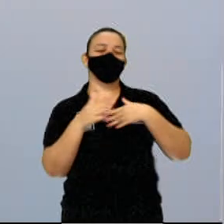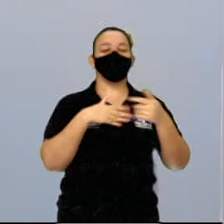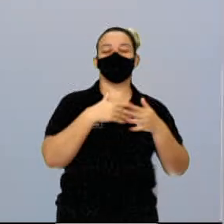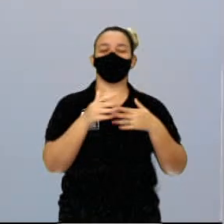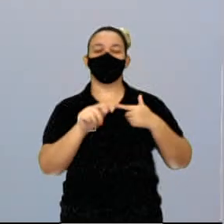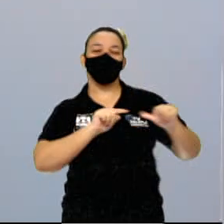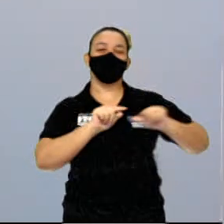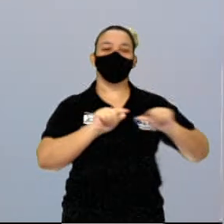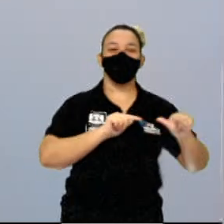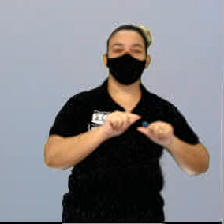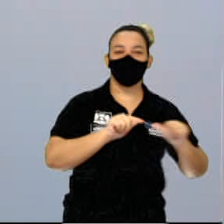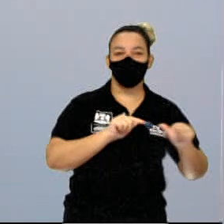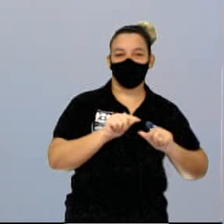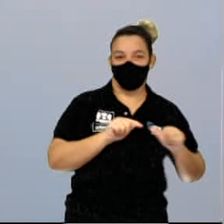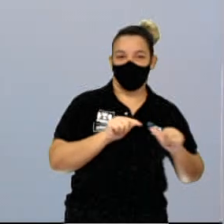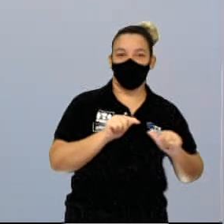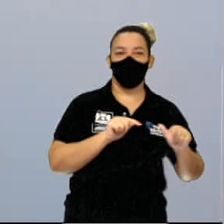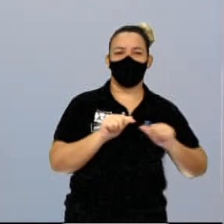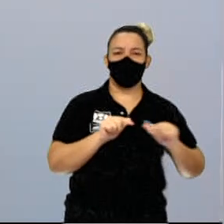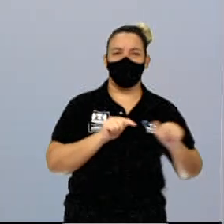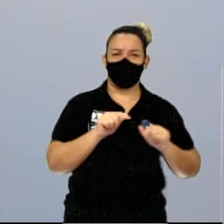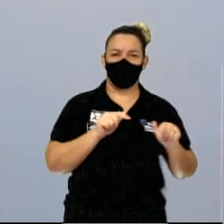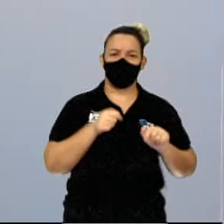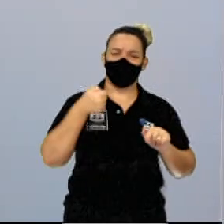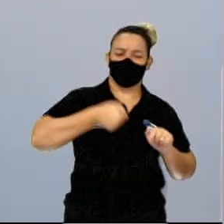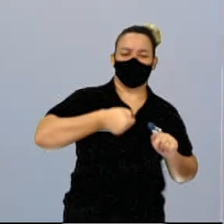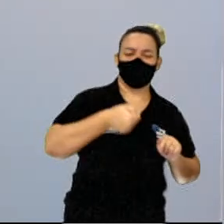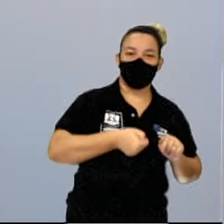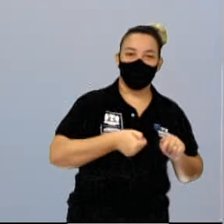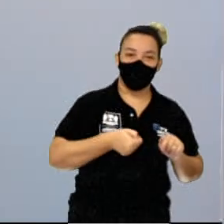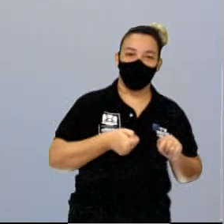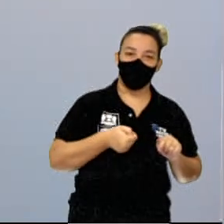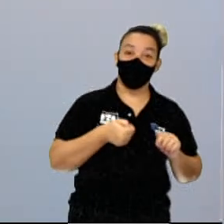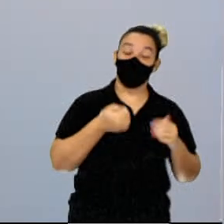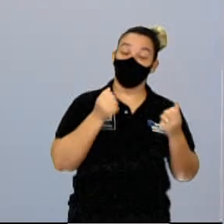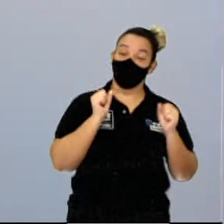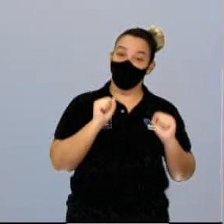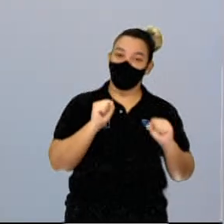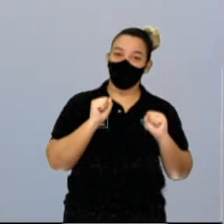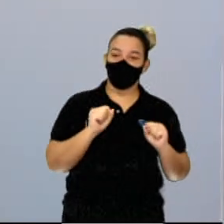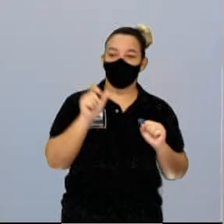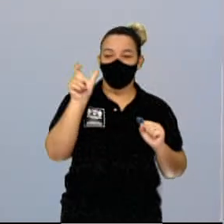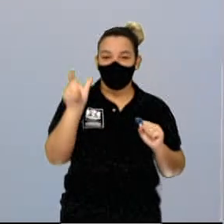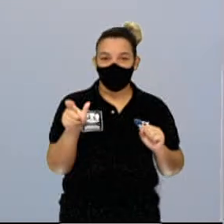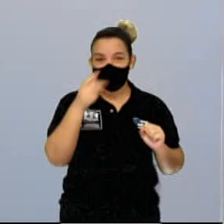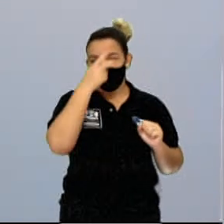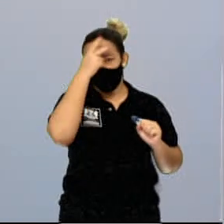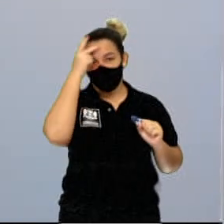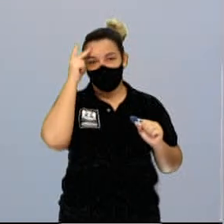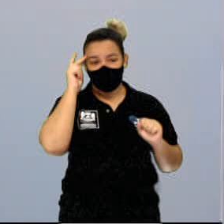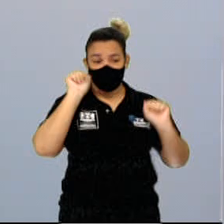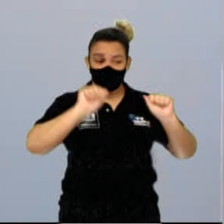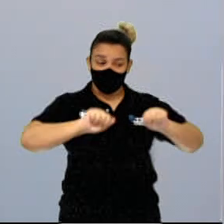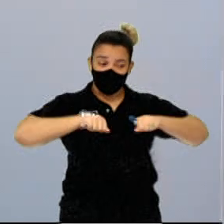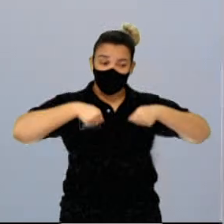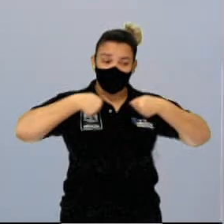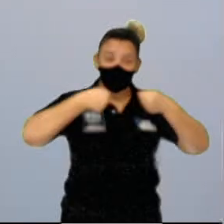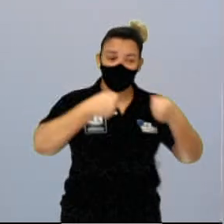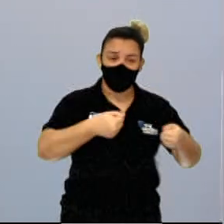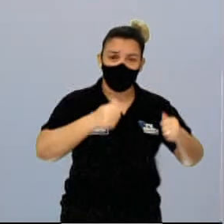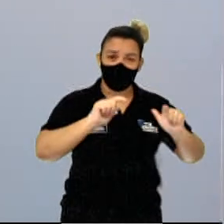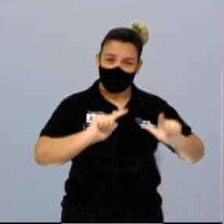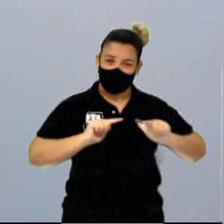cumprir, né, a obrigação, certamente essa pessoa não vai se empenhar o tanto quanto eu,